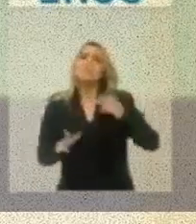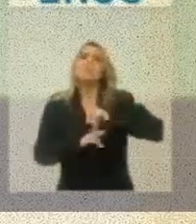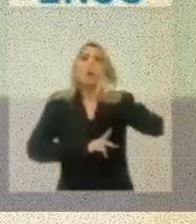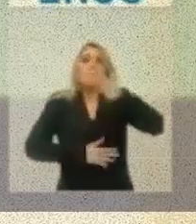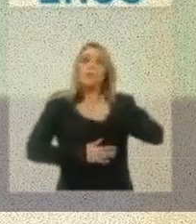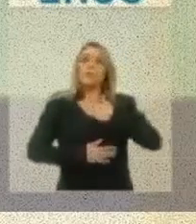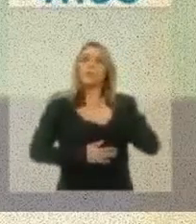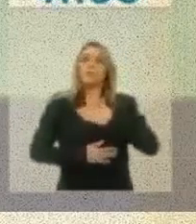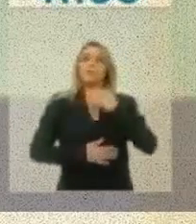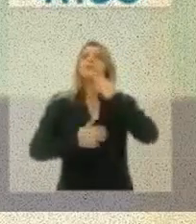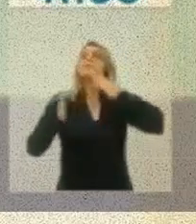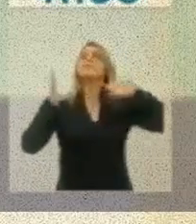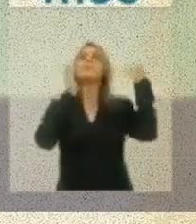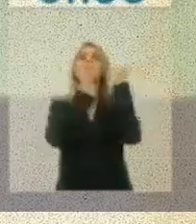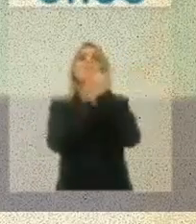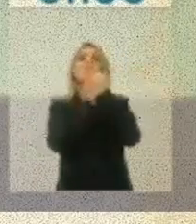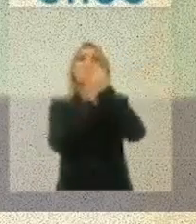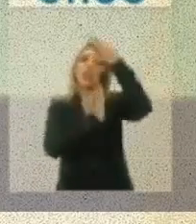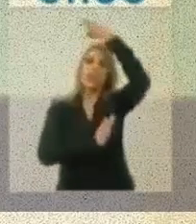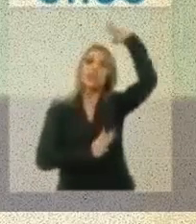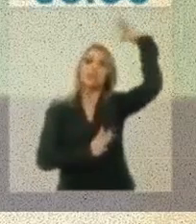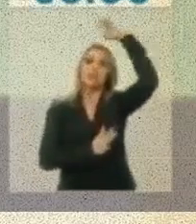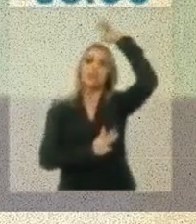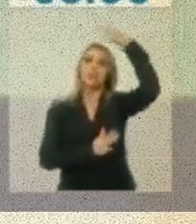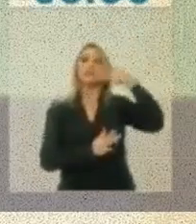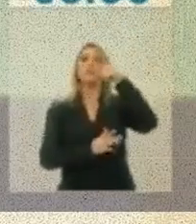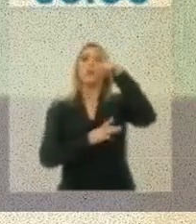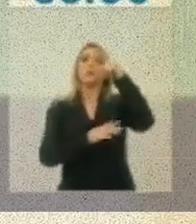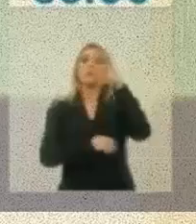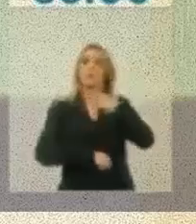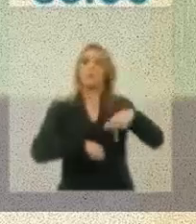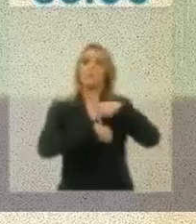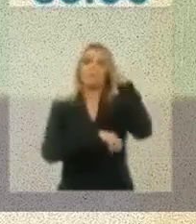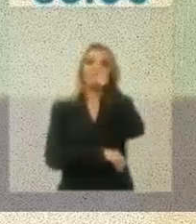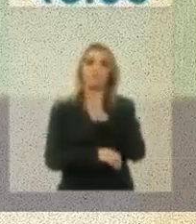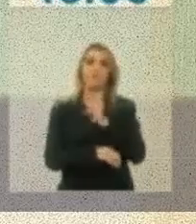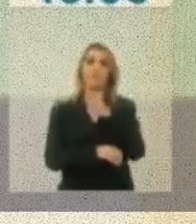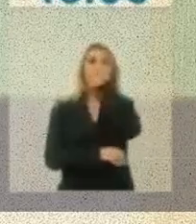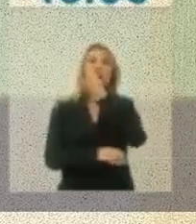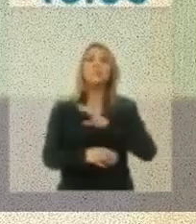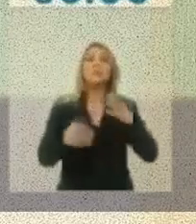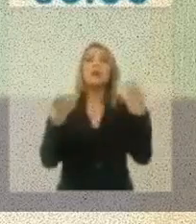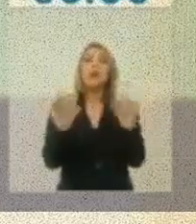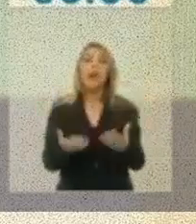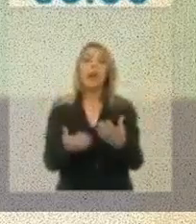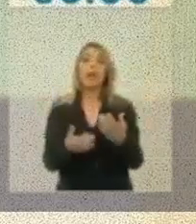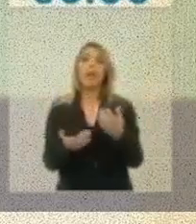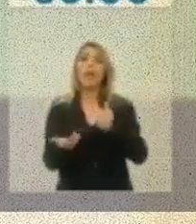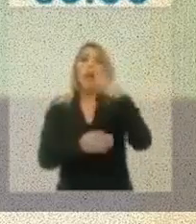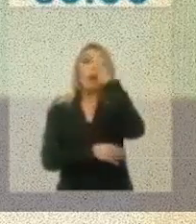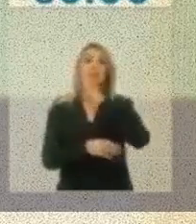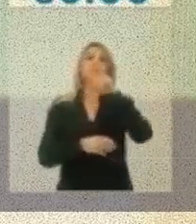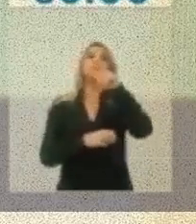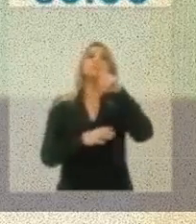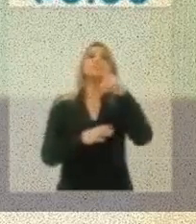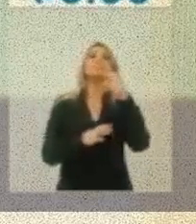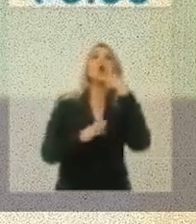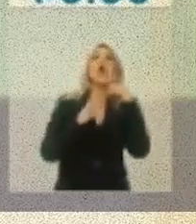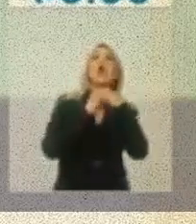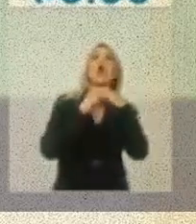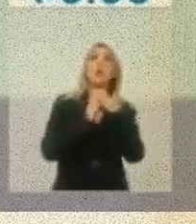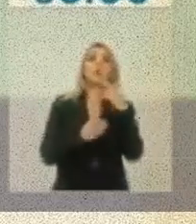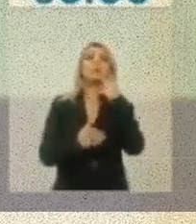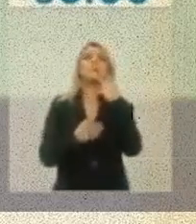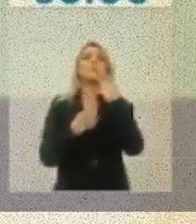próprio Mas acima de tudo teu santo espírito do pai sobre a nação brasileira o Brasil que eu quero é um Brasil sem ator na Rede Globo pregando